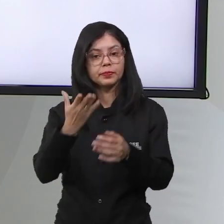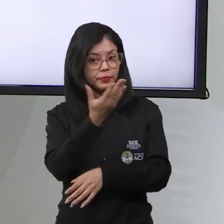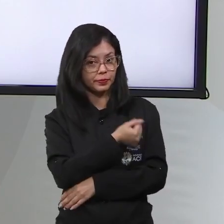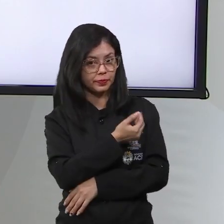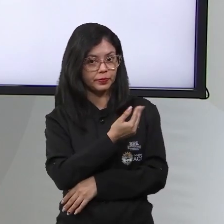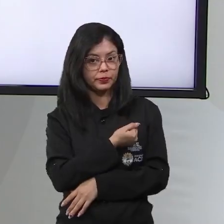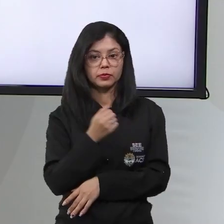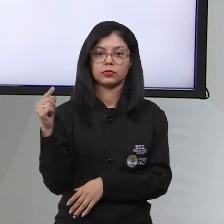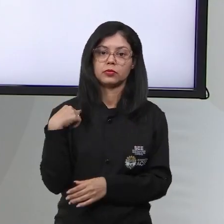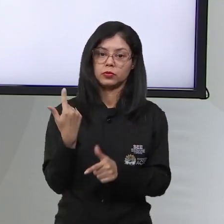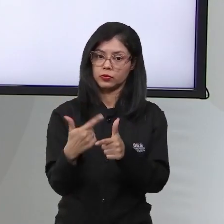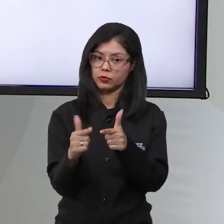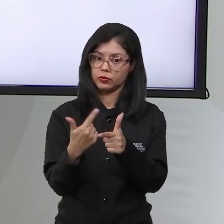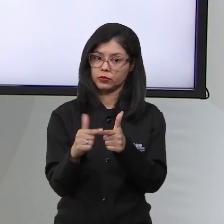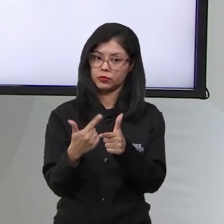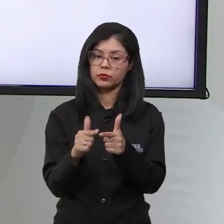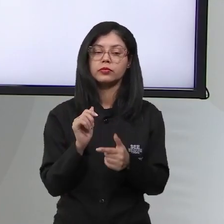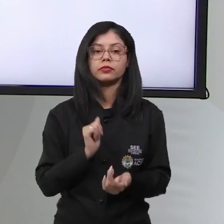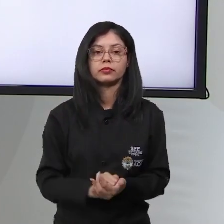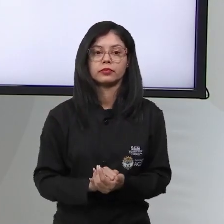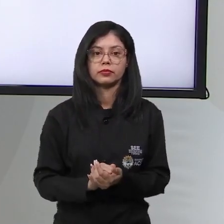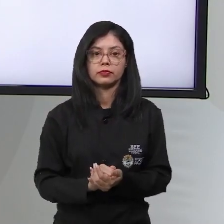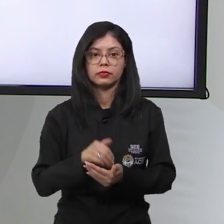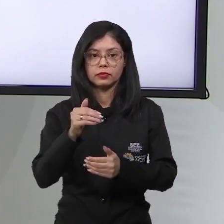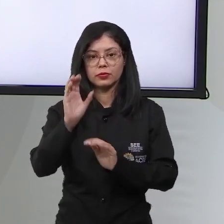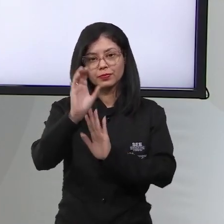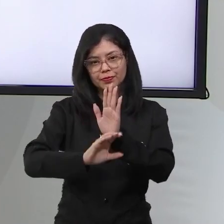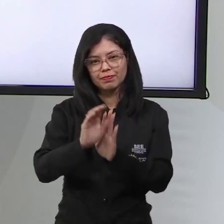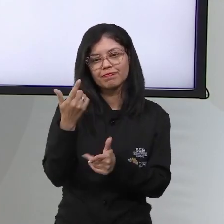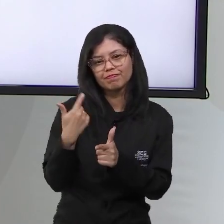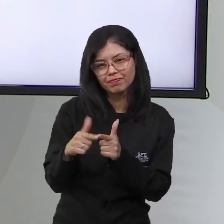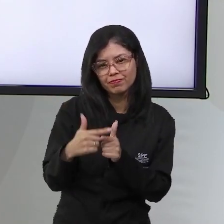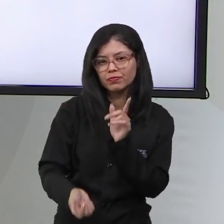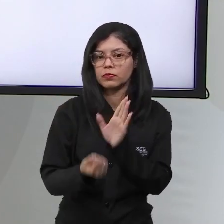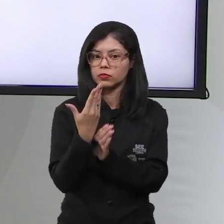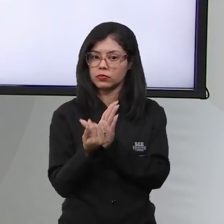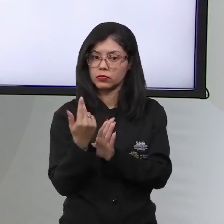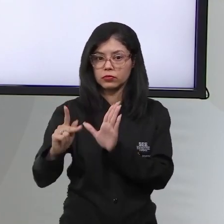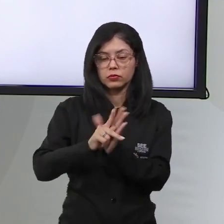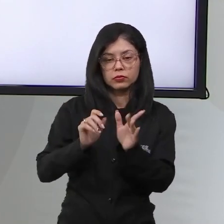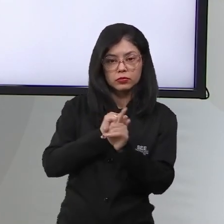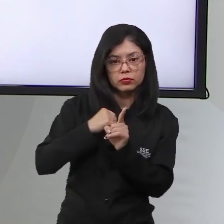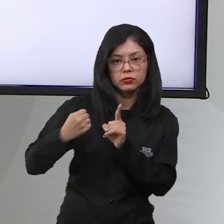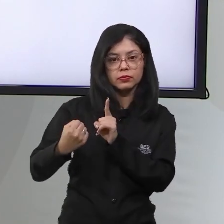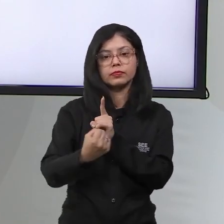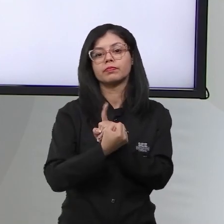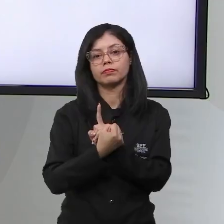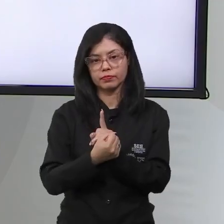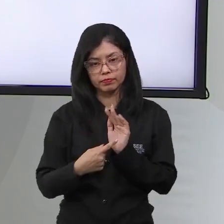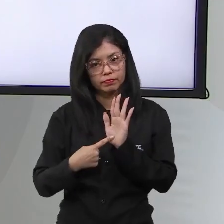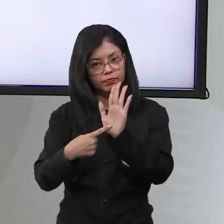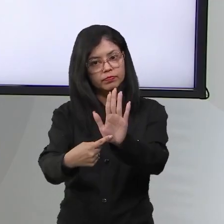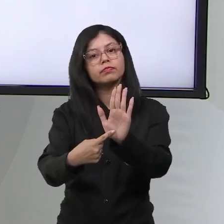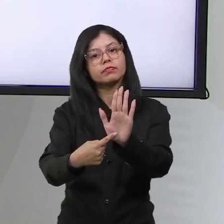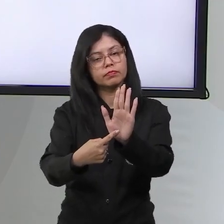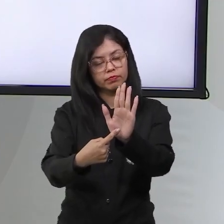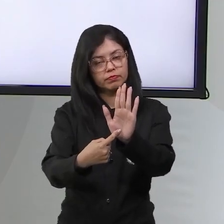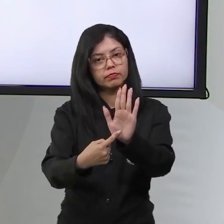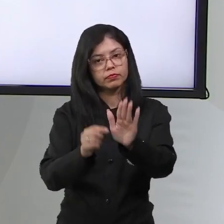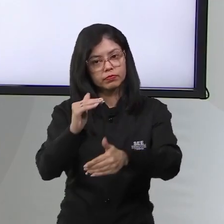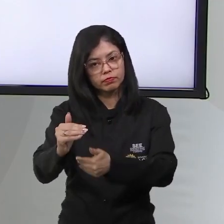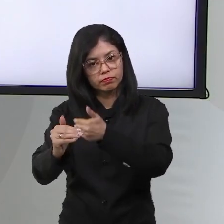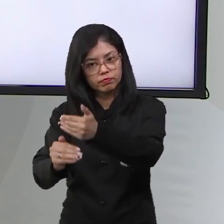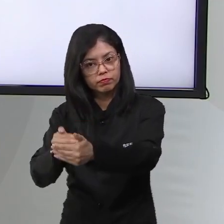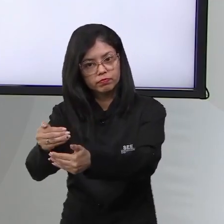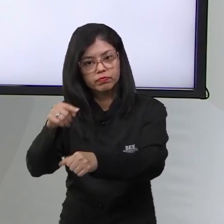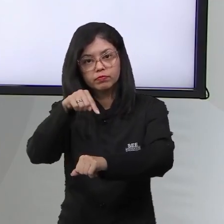numérica que os problemas, que as deficiências existentes na sociedade apresentam ao longo do